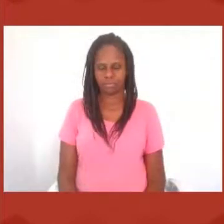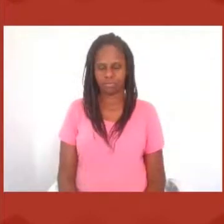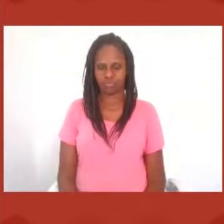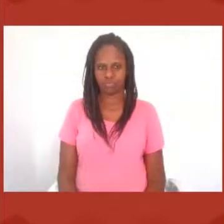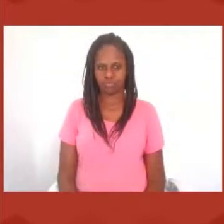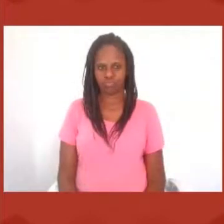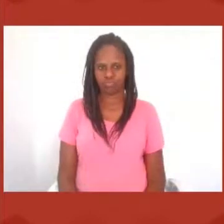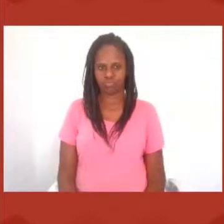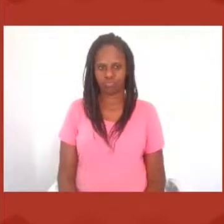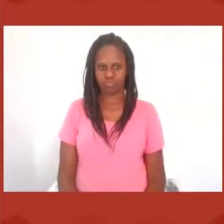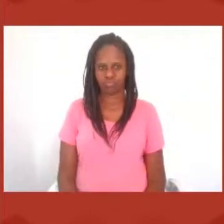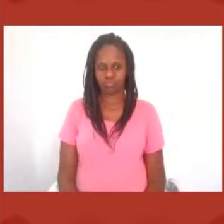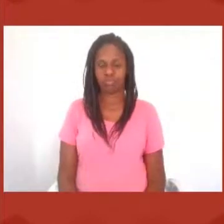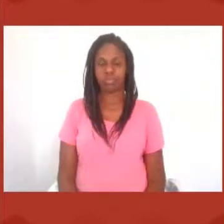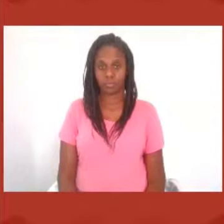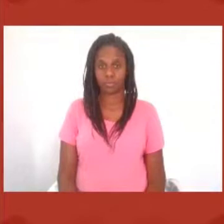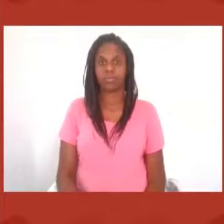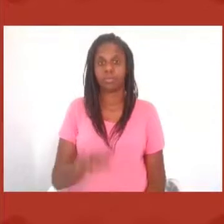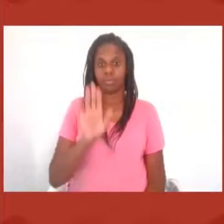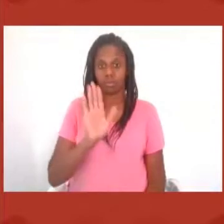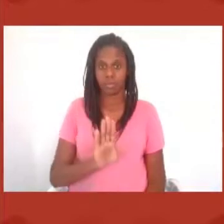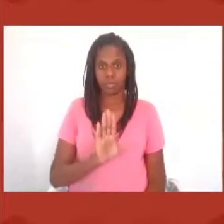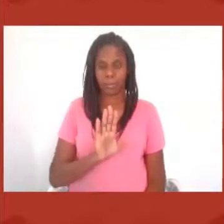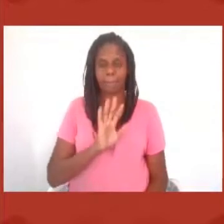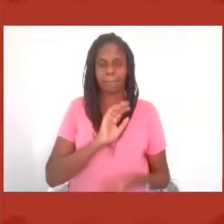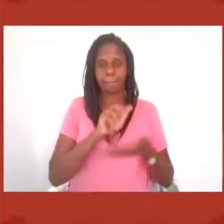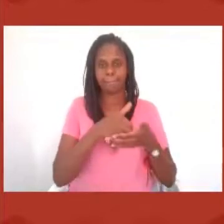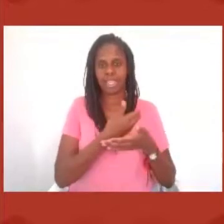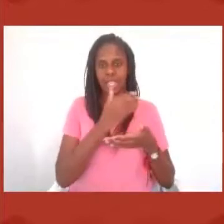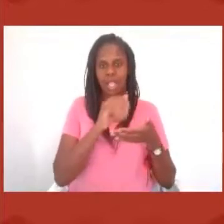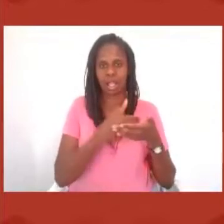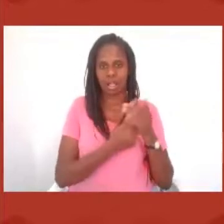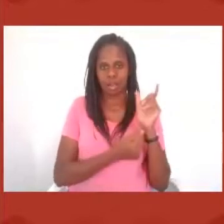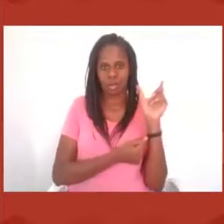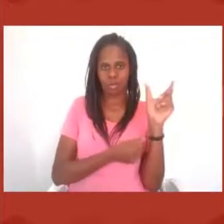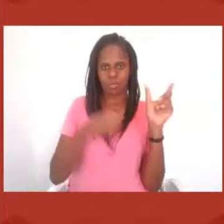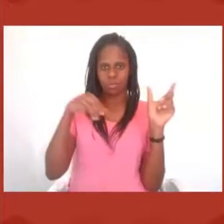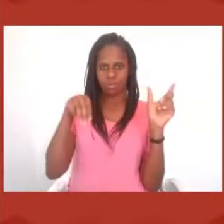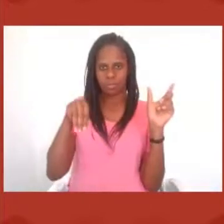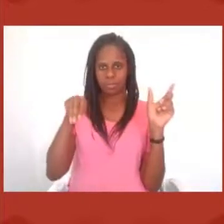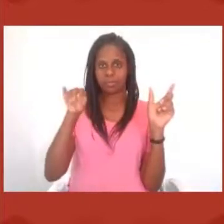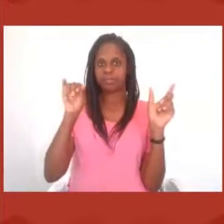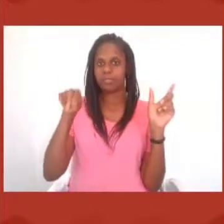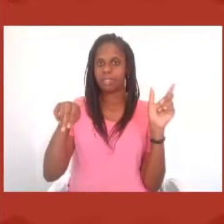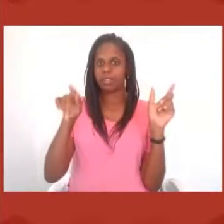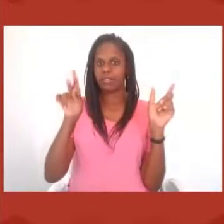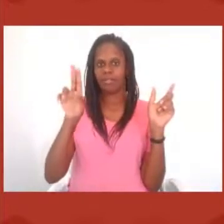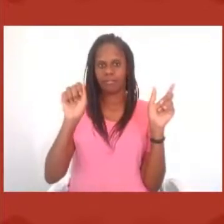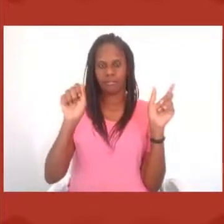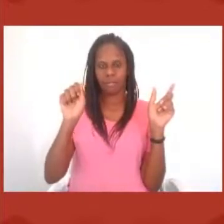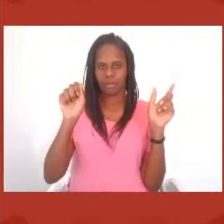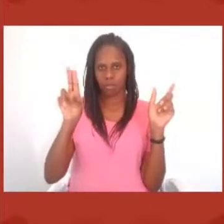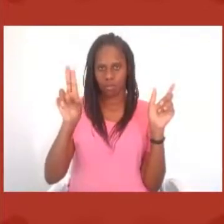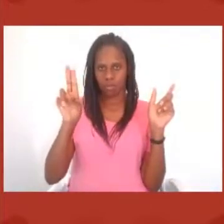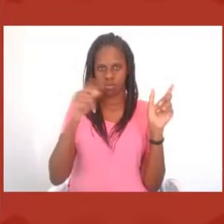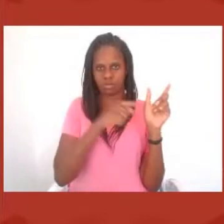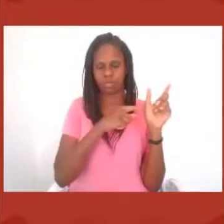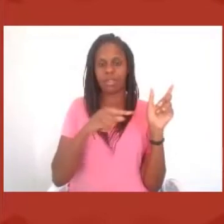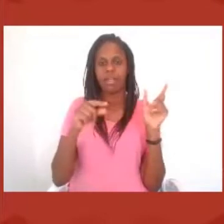Ó, mingau e gatos foram sumariamente ignorados nas questões de aprendizagem.